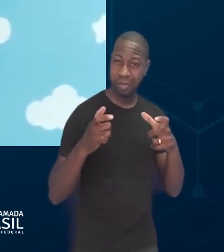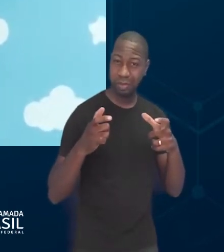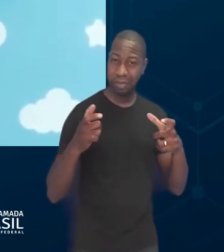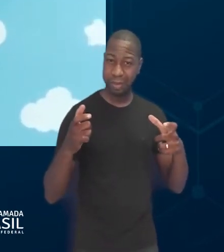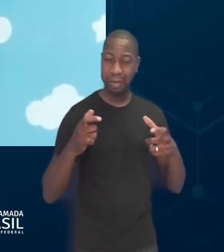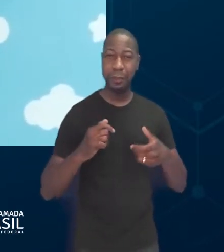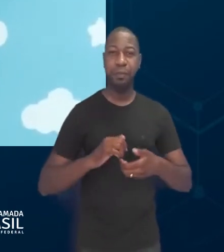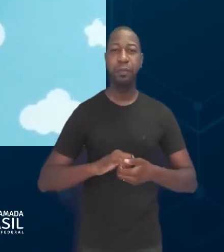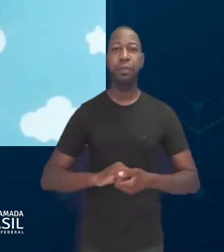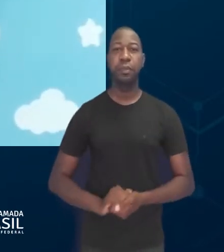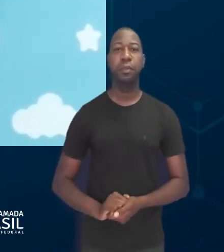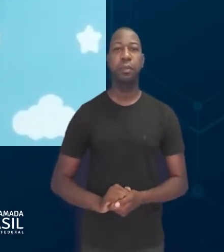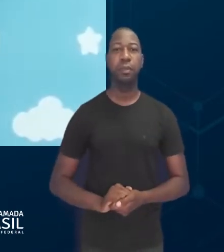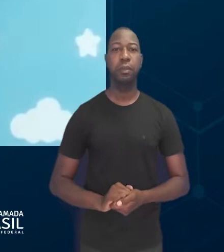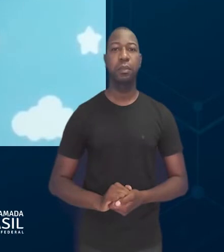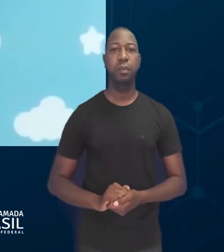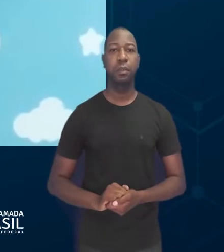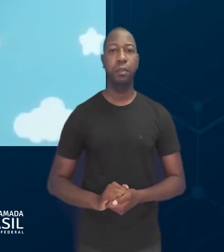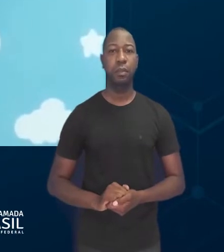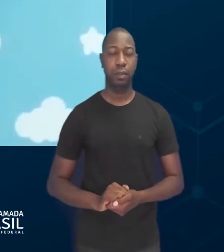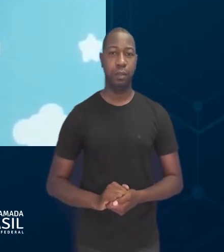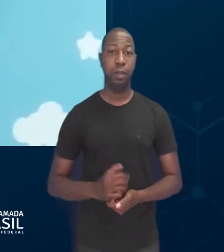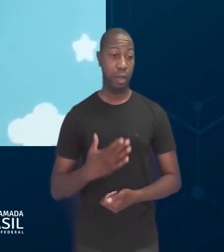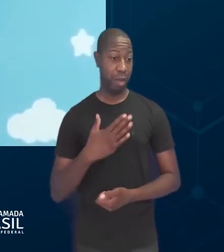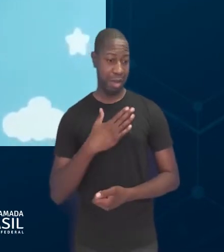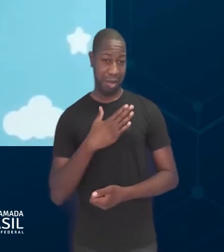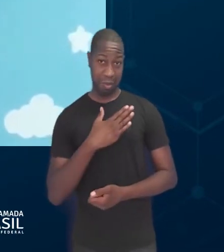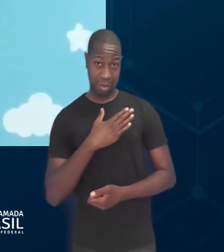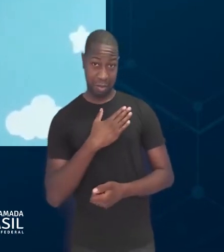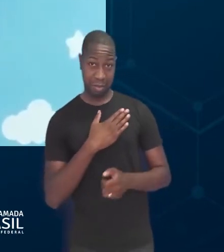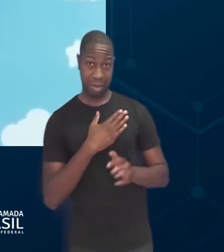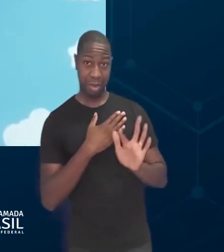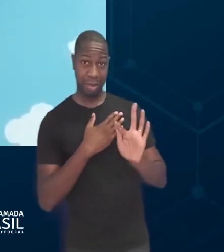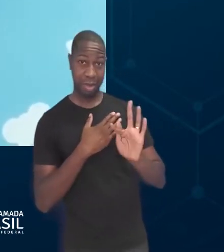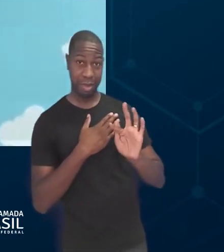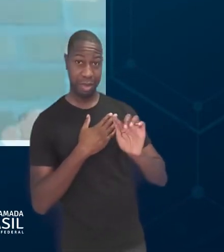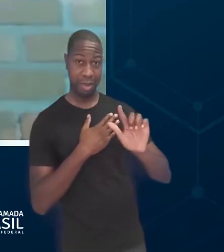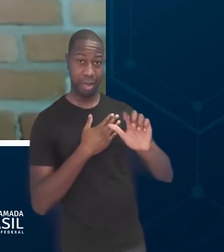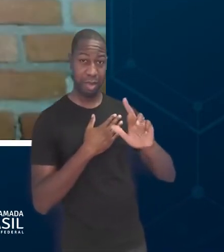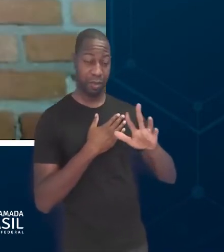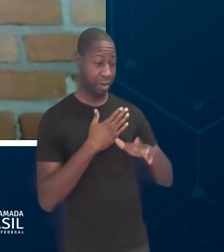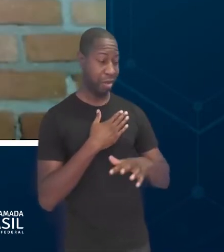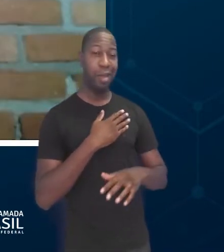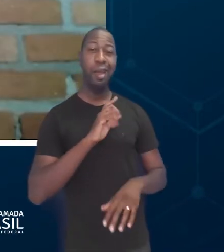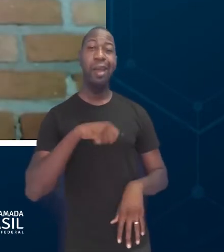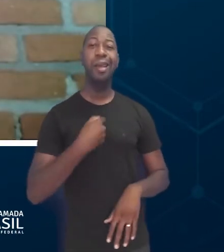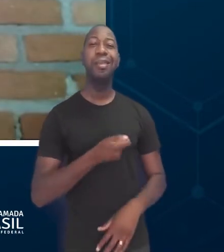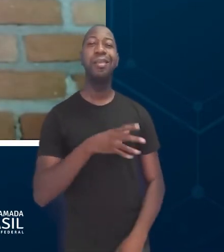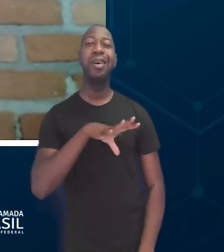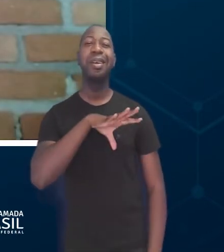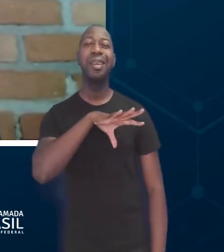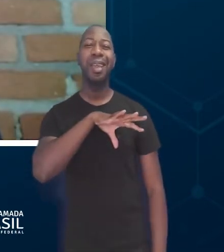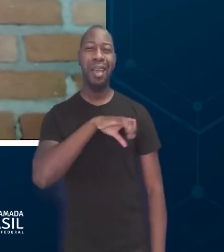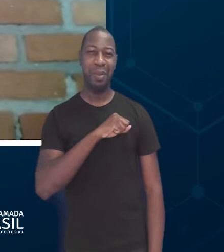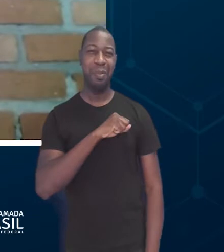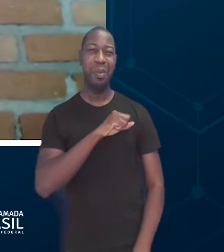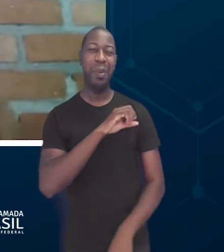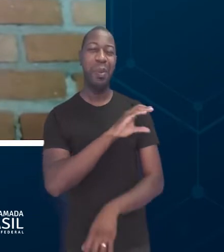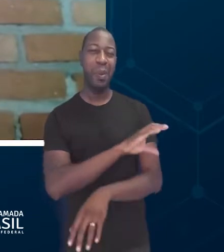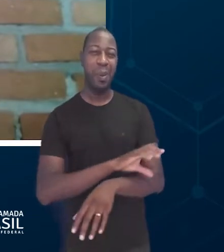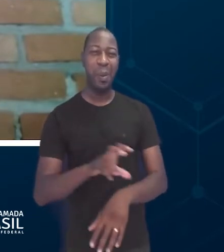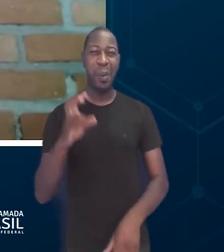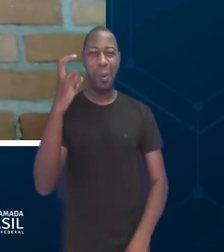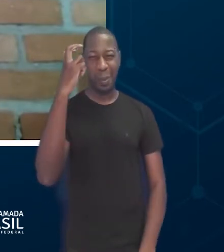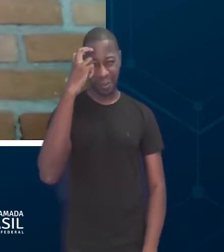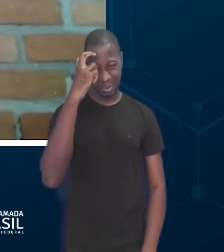mim, é amor, oportunidade, cultura. É promover uma experiência